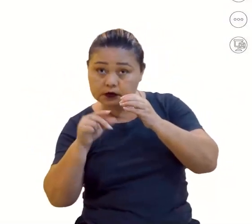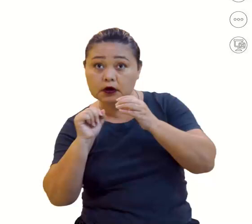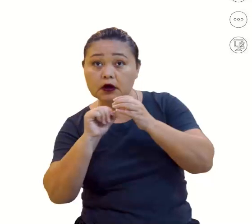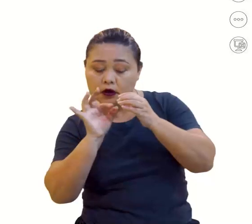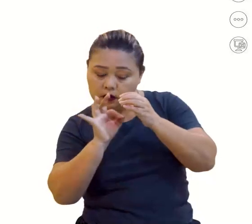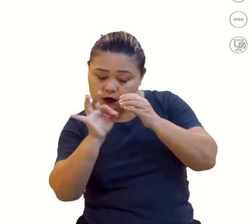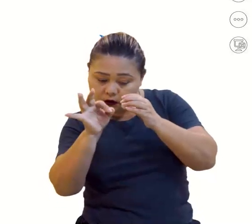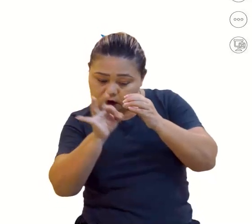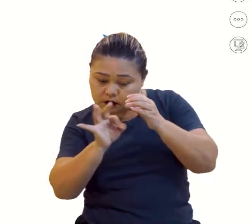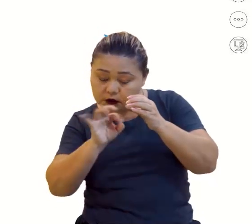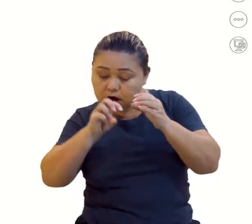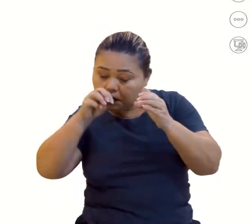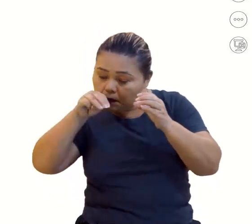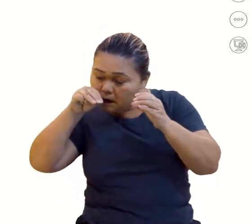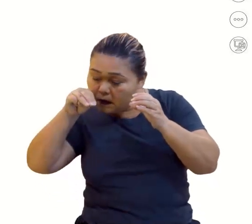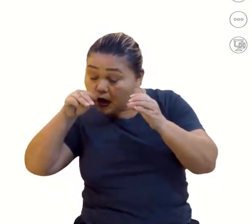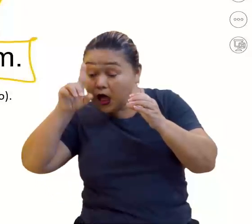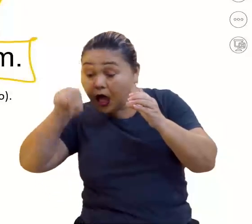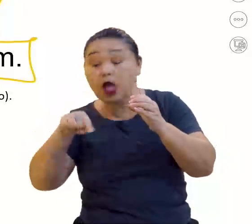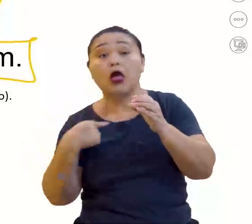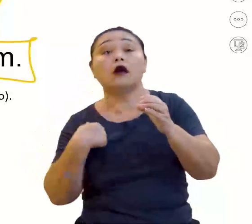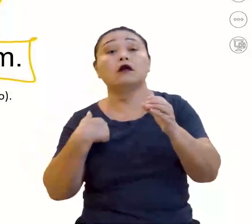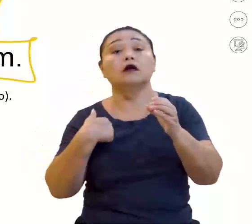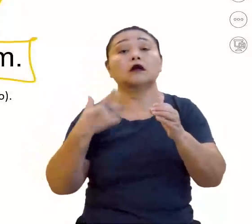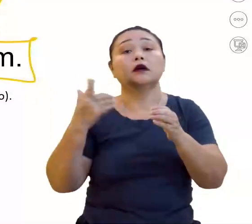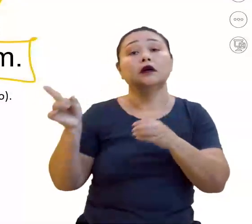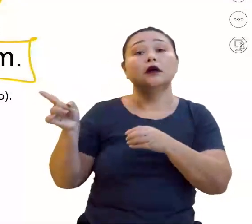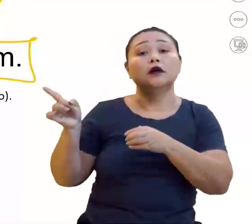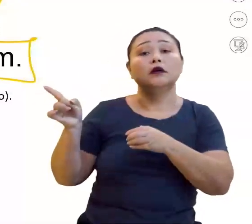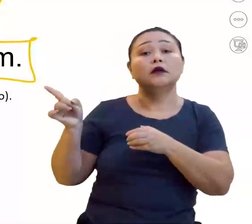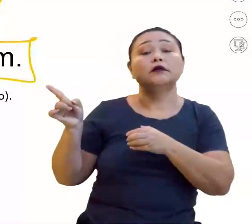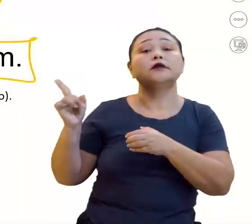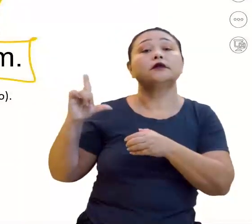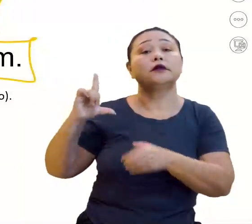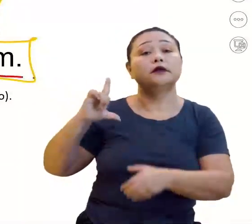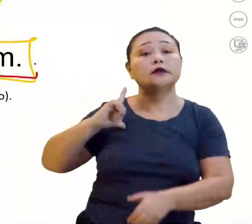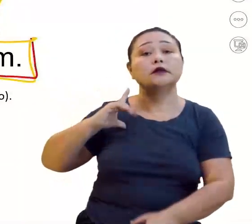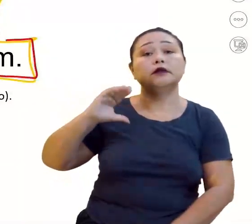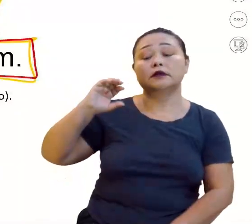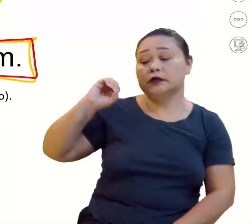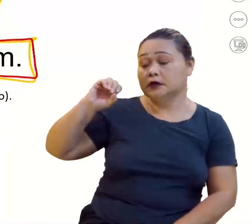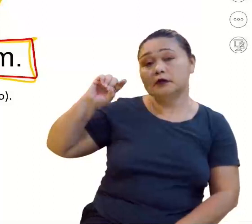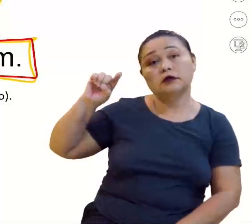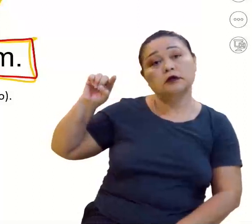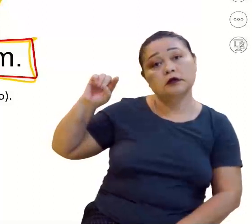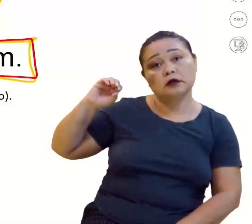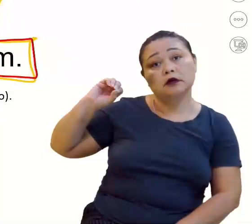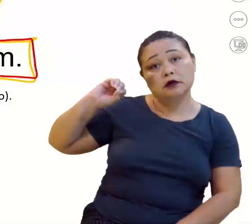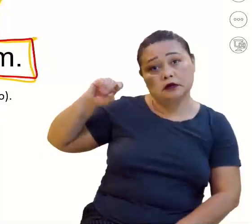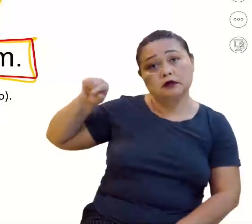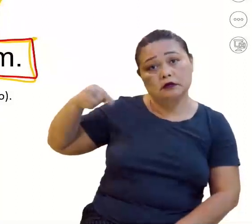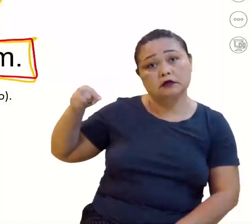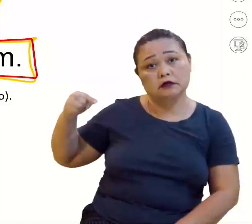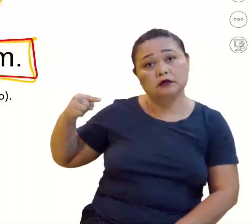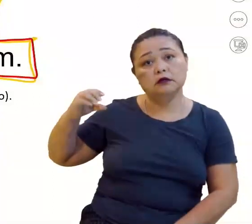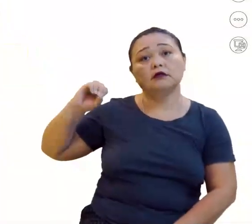influenza em milímetros então a gente viu aqui que ele está na parte decimal, né? Isso.